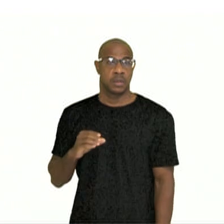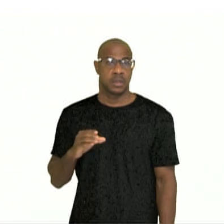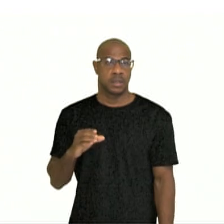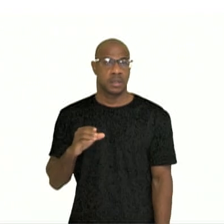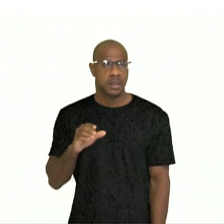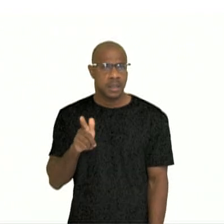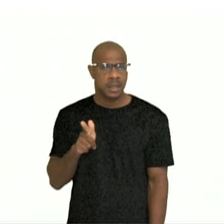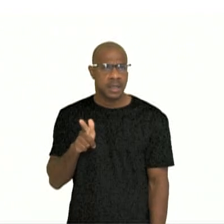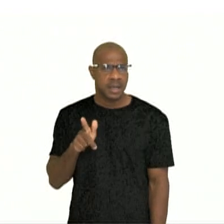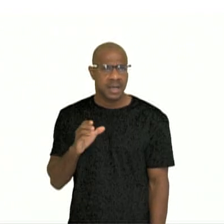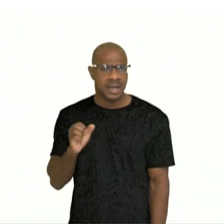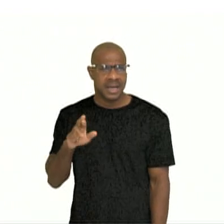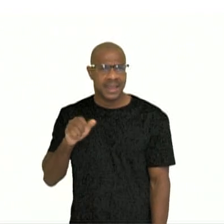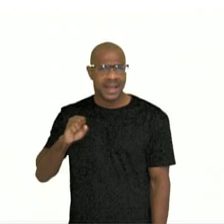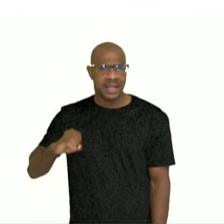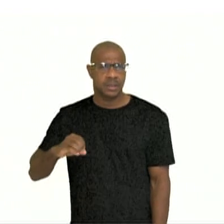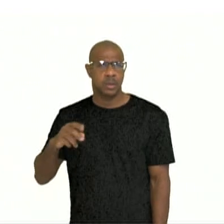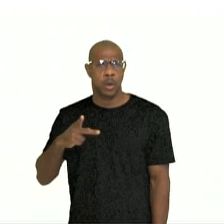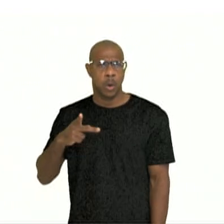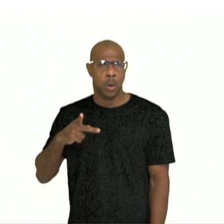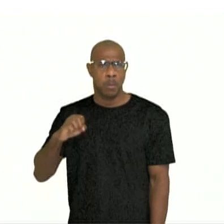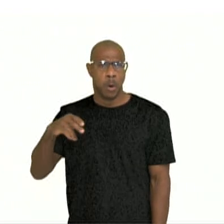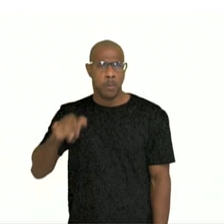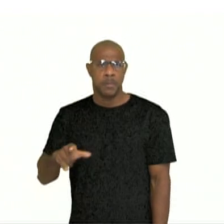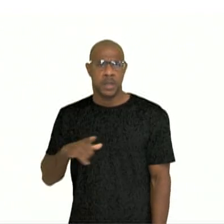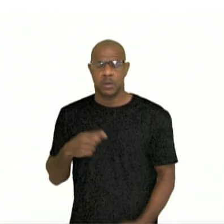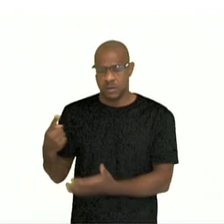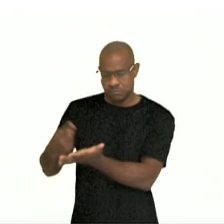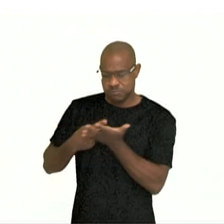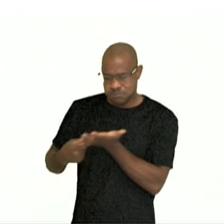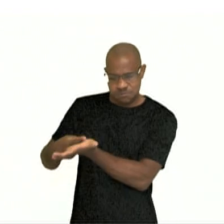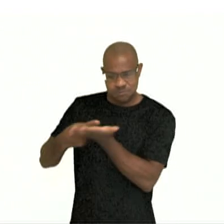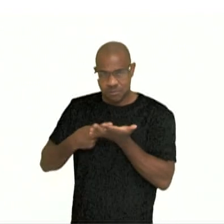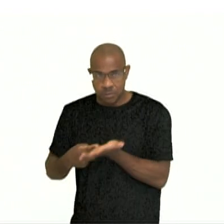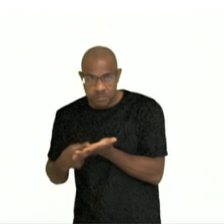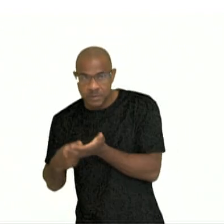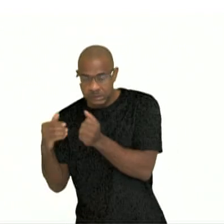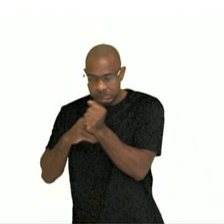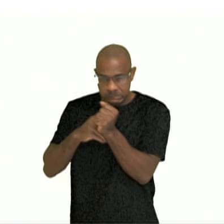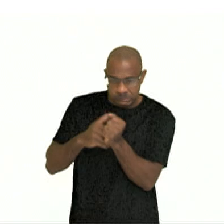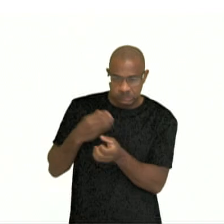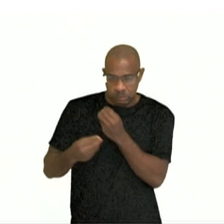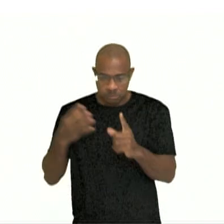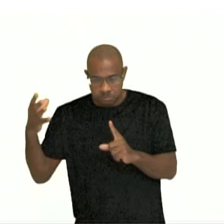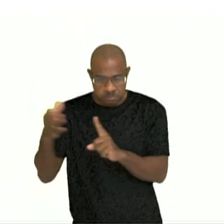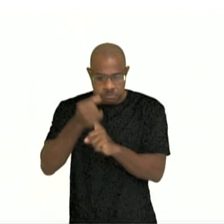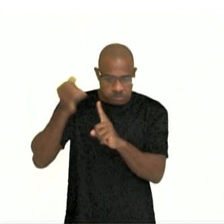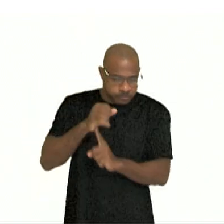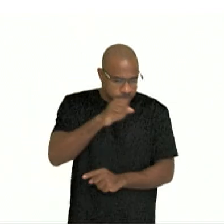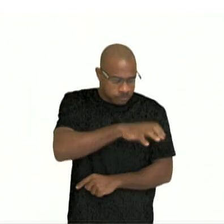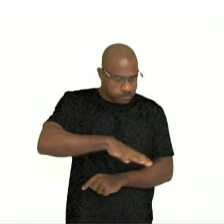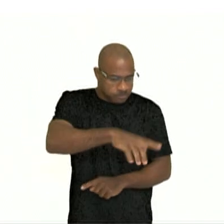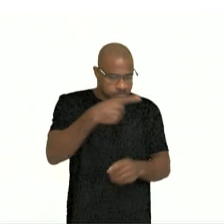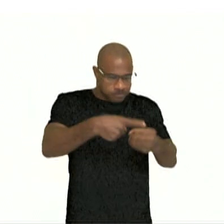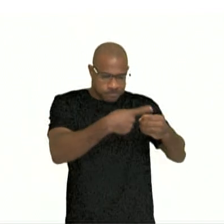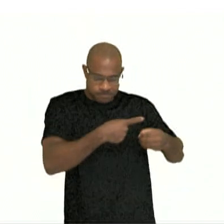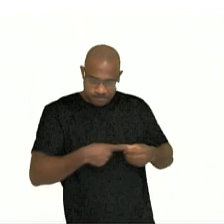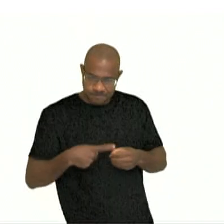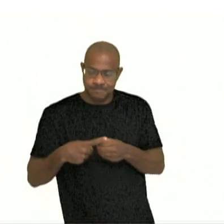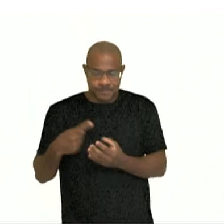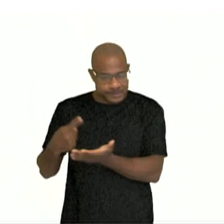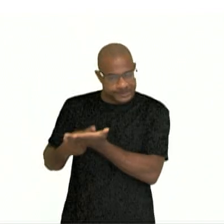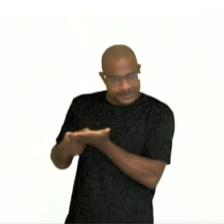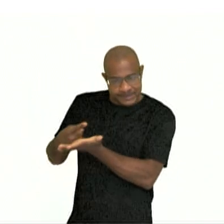vão assumir o comando, então, do mundo romano. E, neste momento, vale lembrar que a gente ainda tem